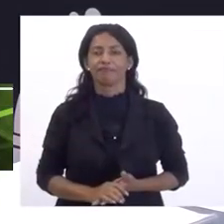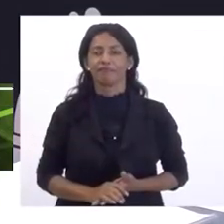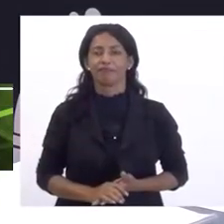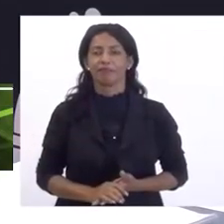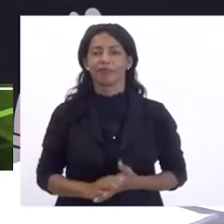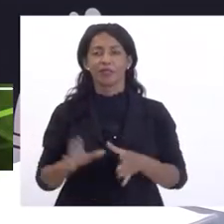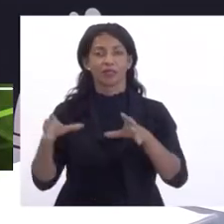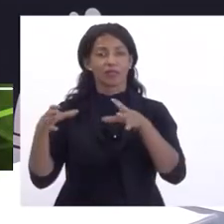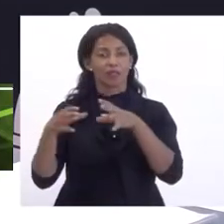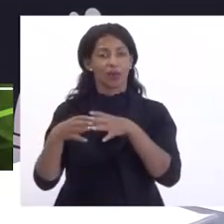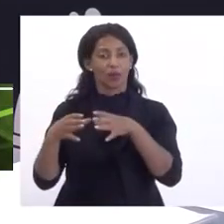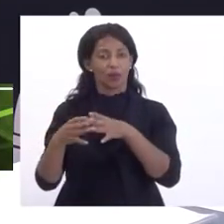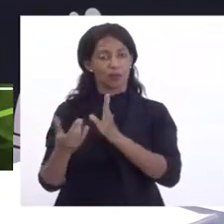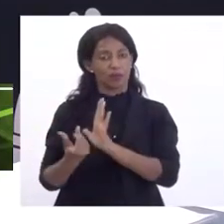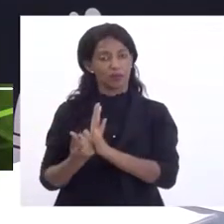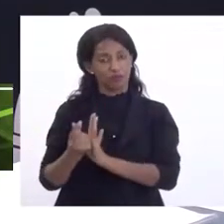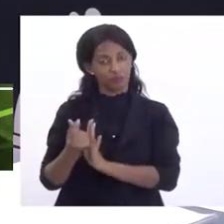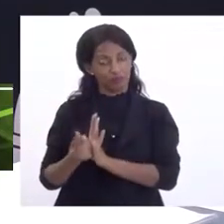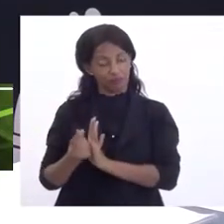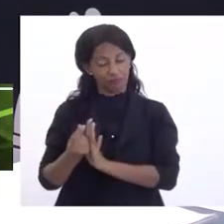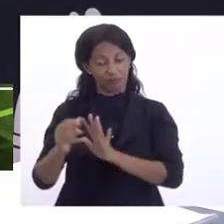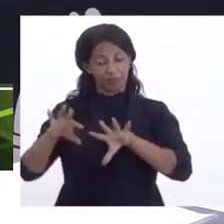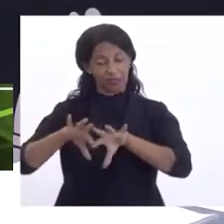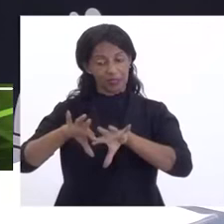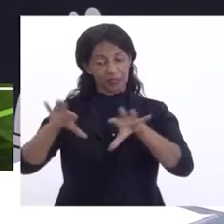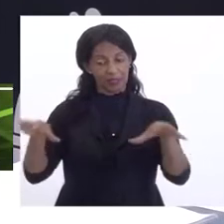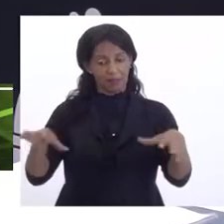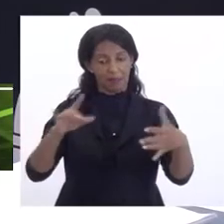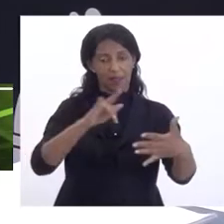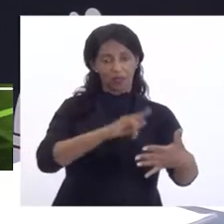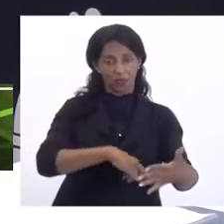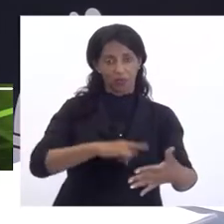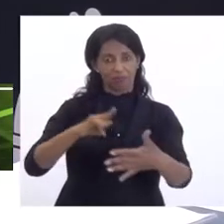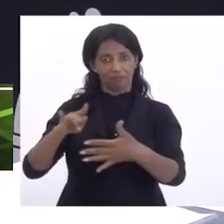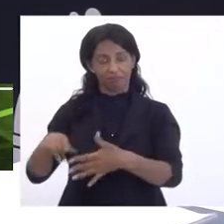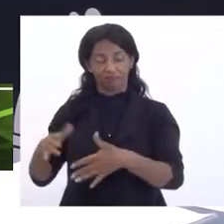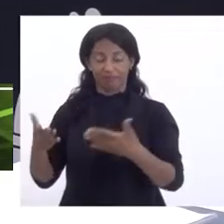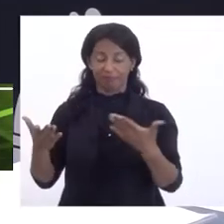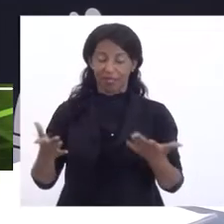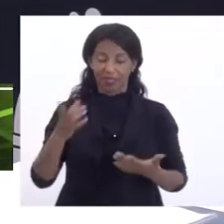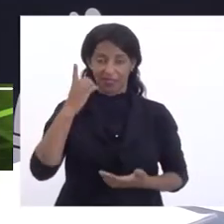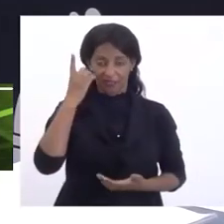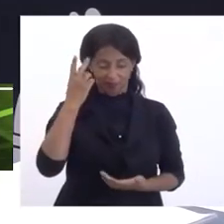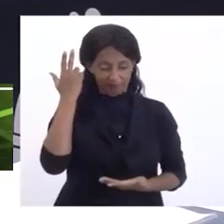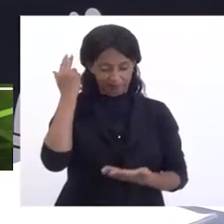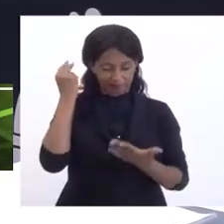da Comissão de Orçamento separar as contas. Aí, deputado Eliomar,